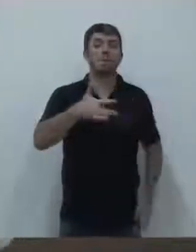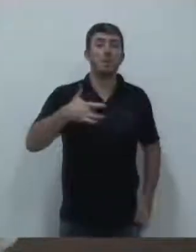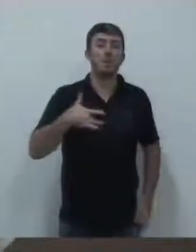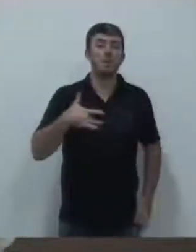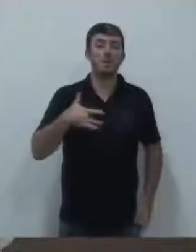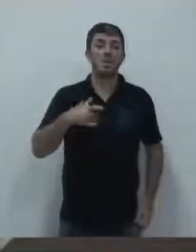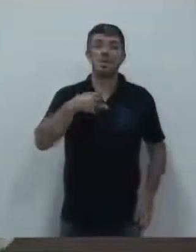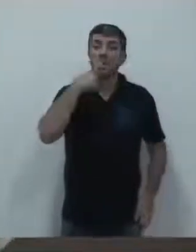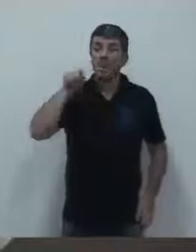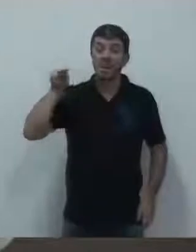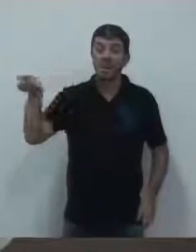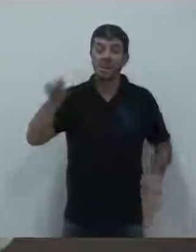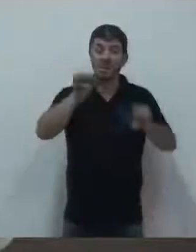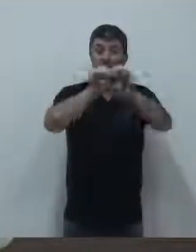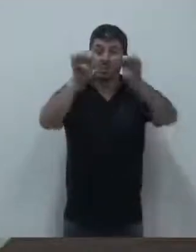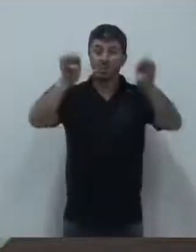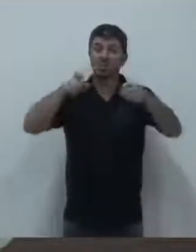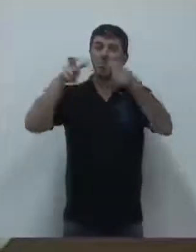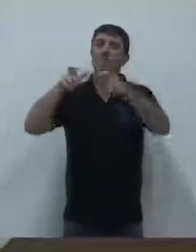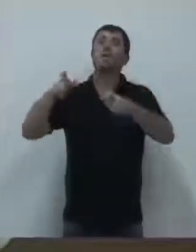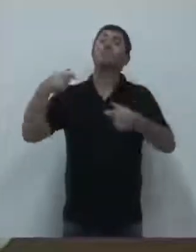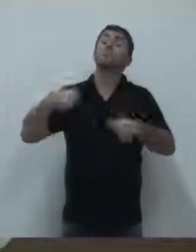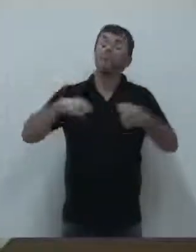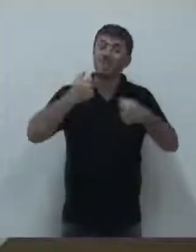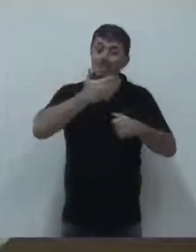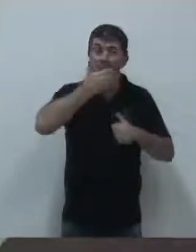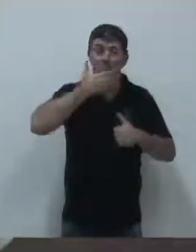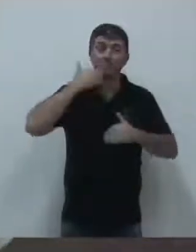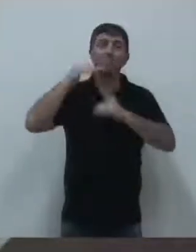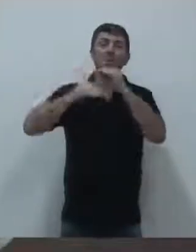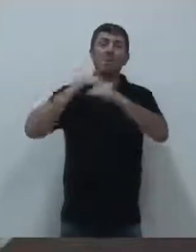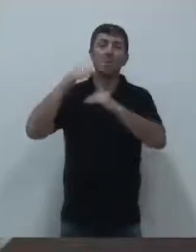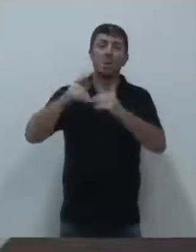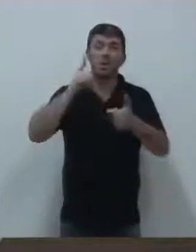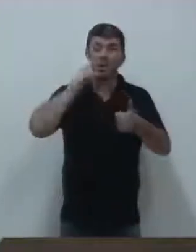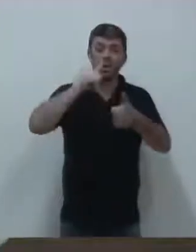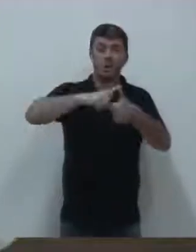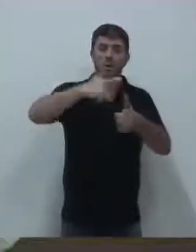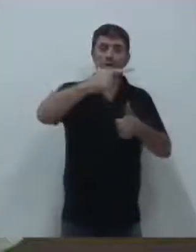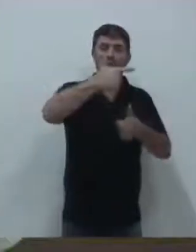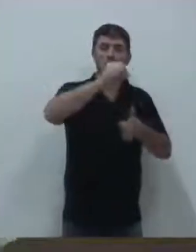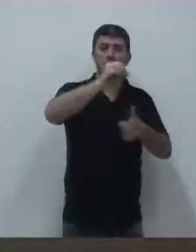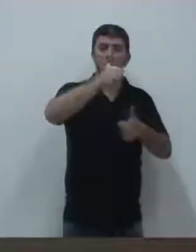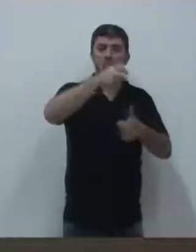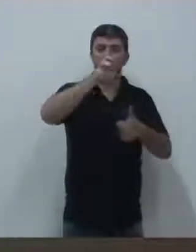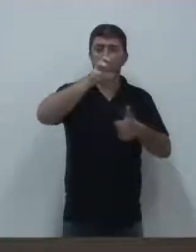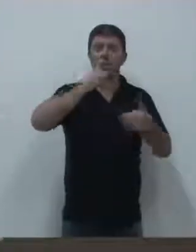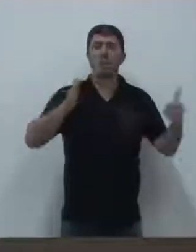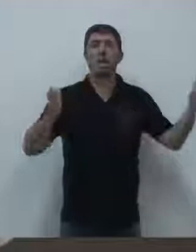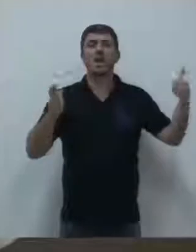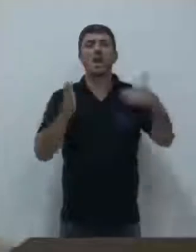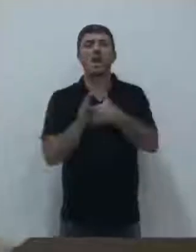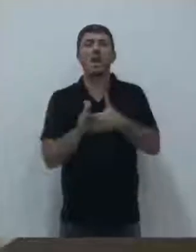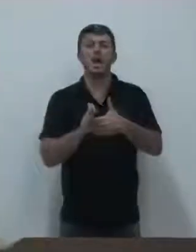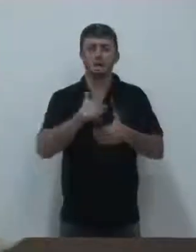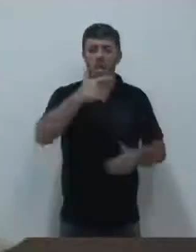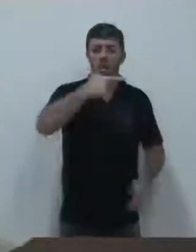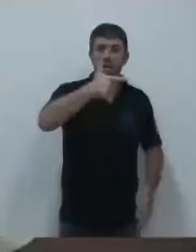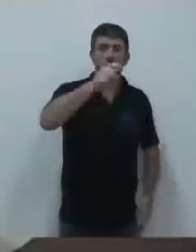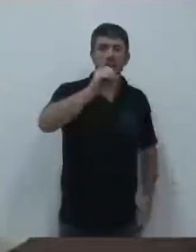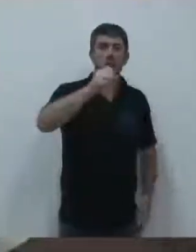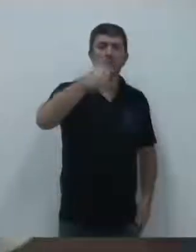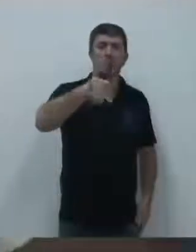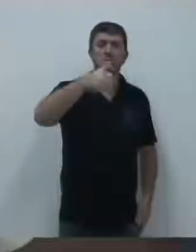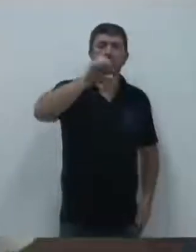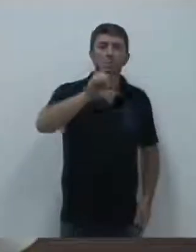2015, passou 2016, 17, 18, e aí, se a gente for lá, infelizmente, agora, 2019,